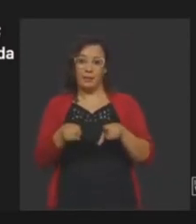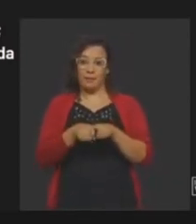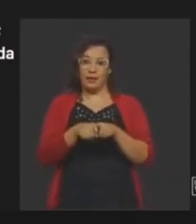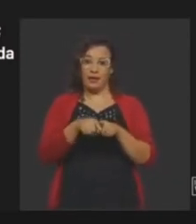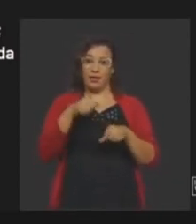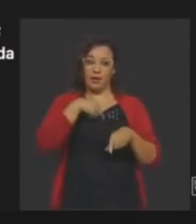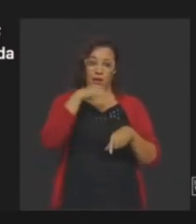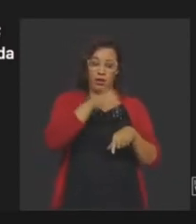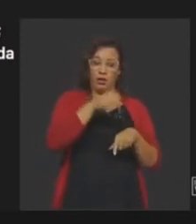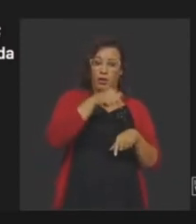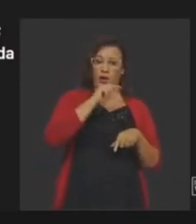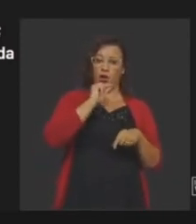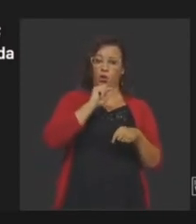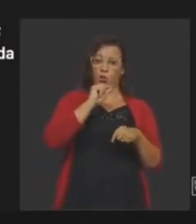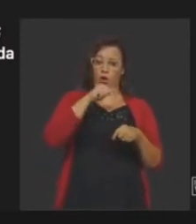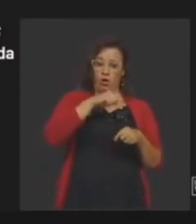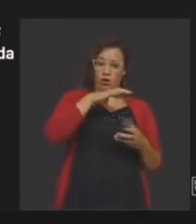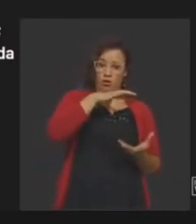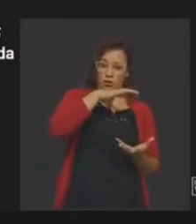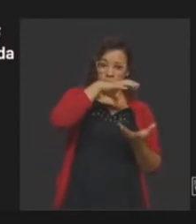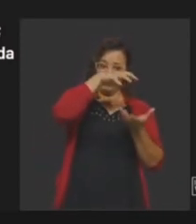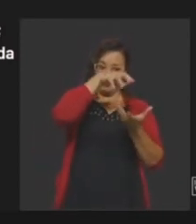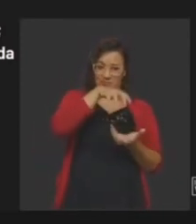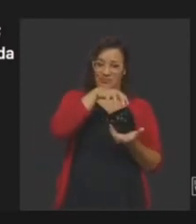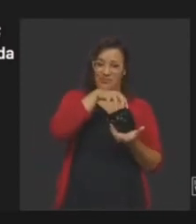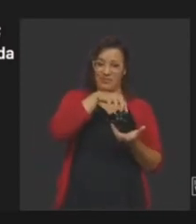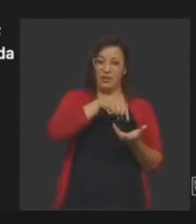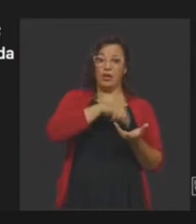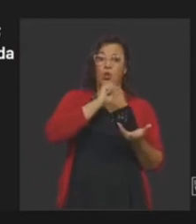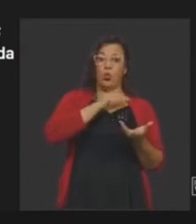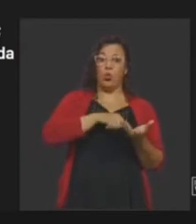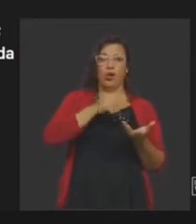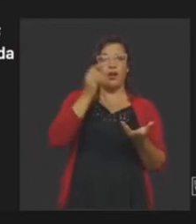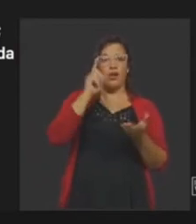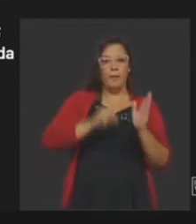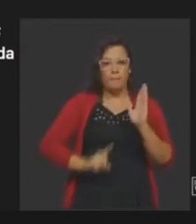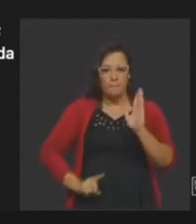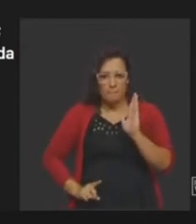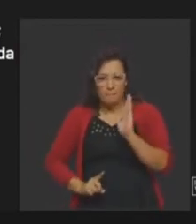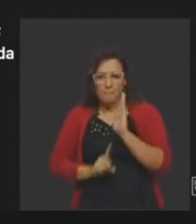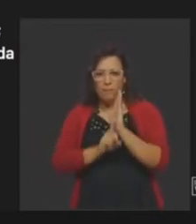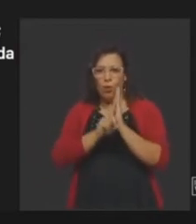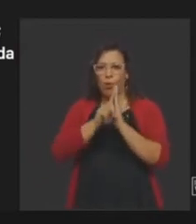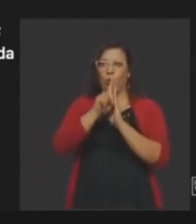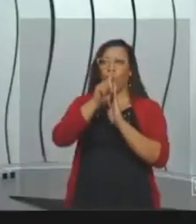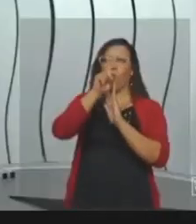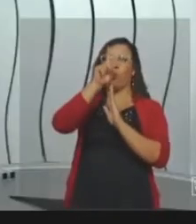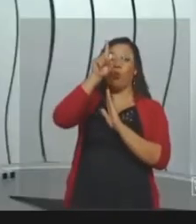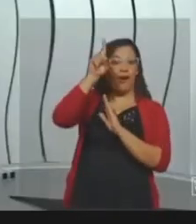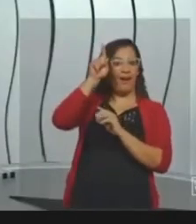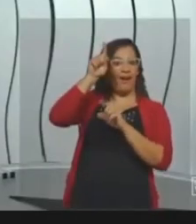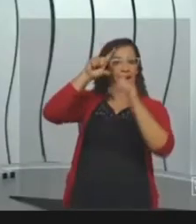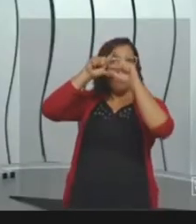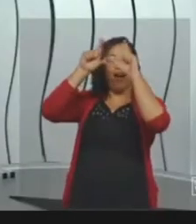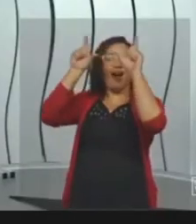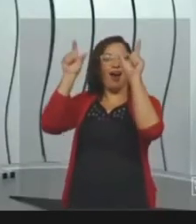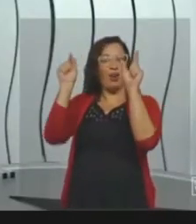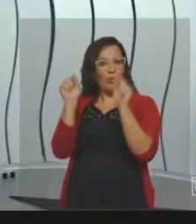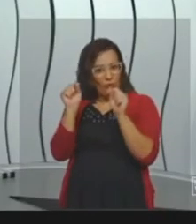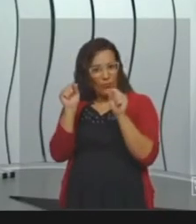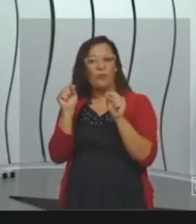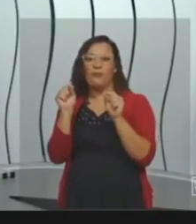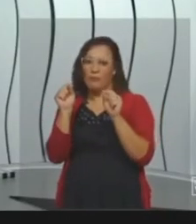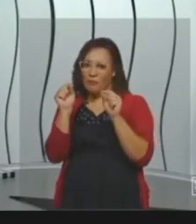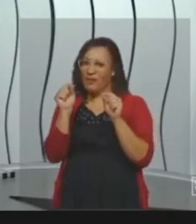atmosfera terrestre, e chegasse à Lua, um feito maravilhoso. Há quem não acredite,